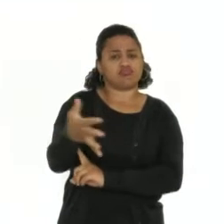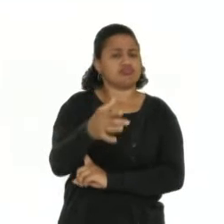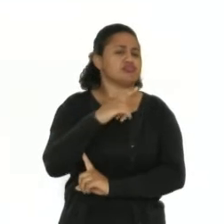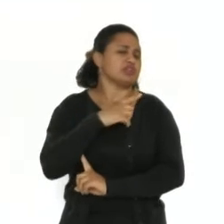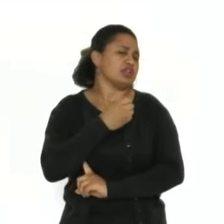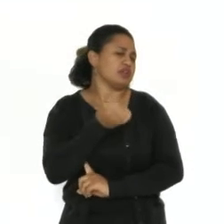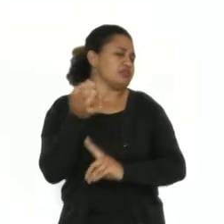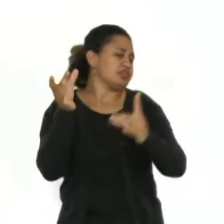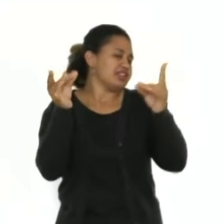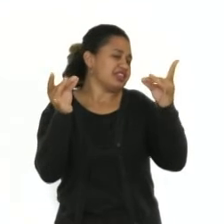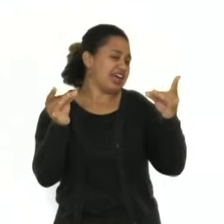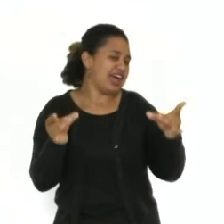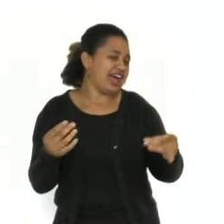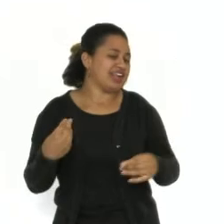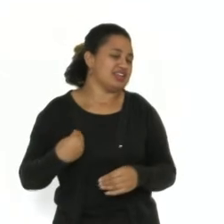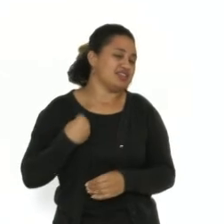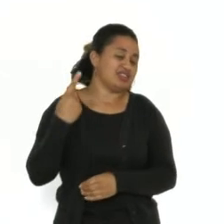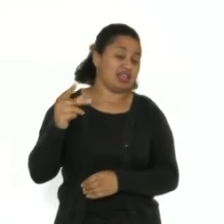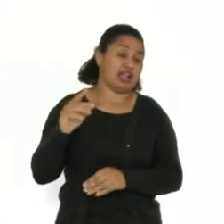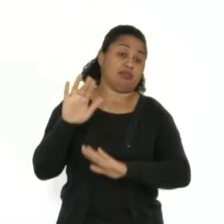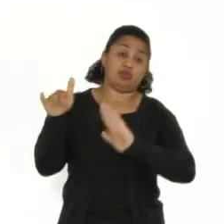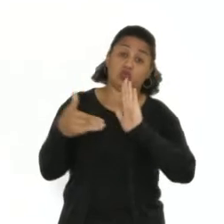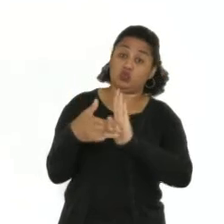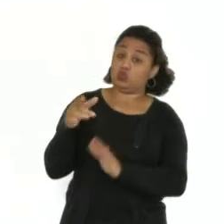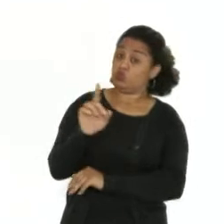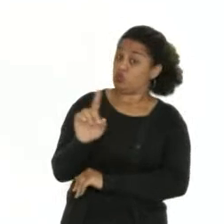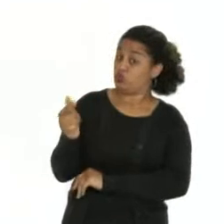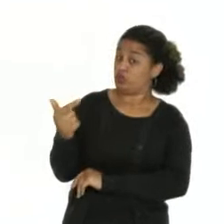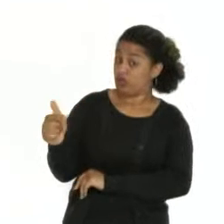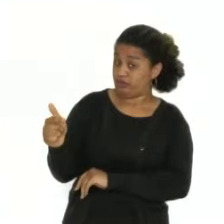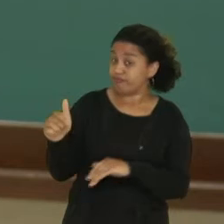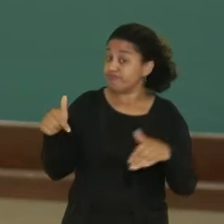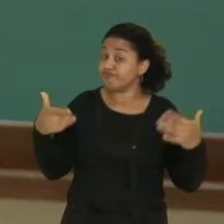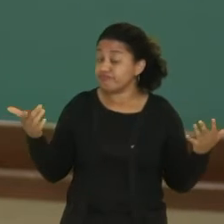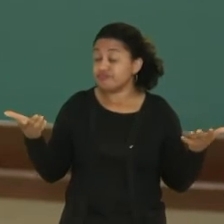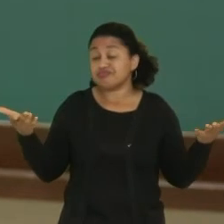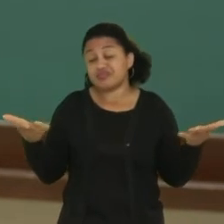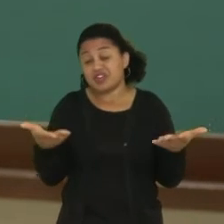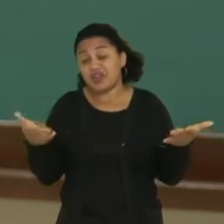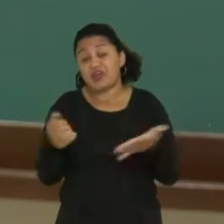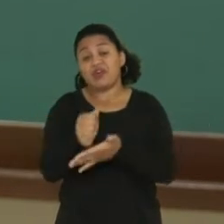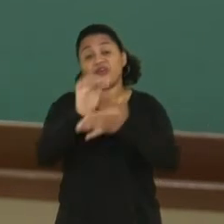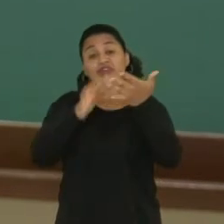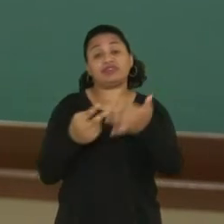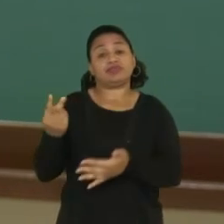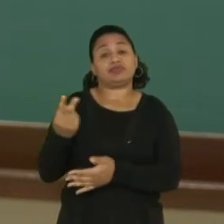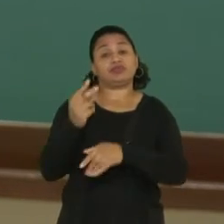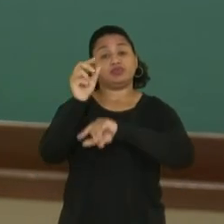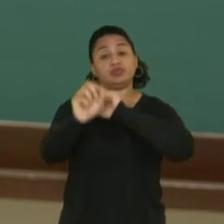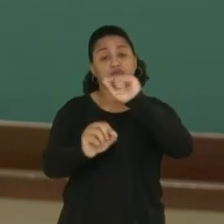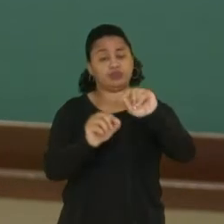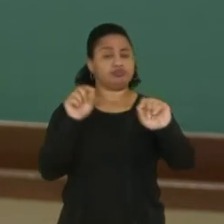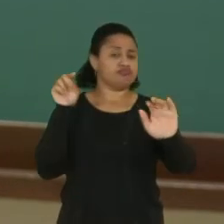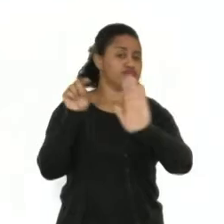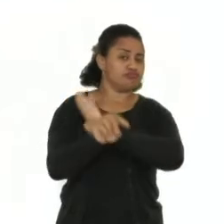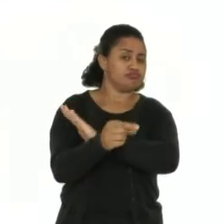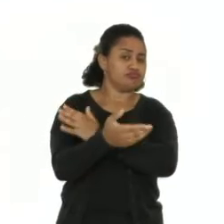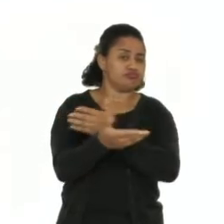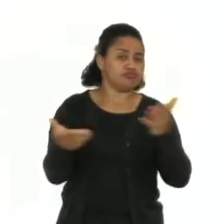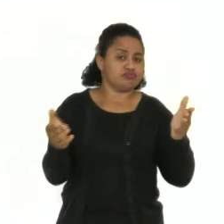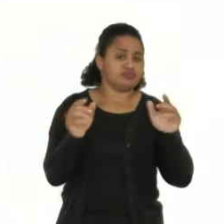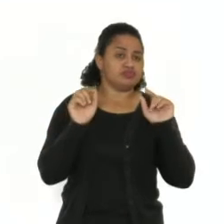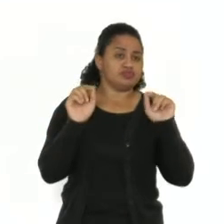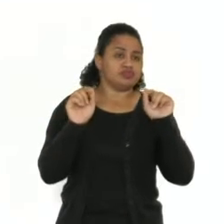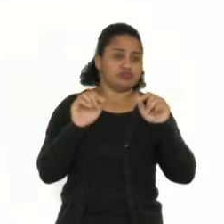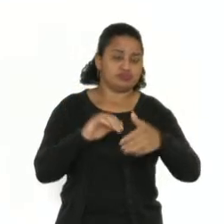vida da Cora, mas eu não tenho todos. Com isso, chegamos à atividade 2. E a pergunta é,